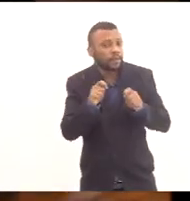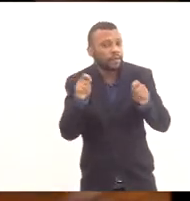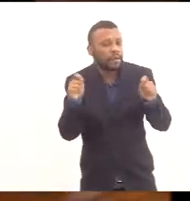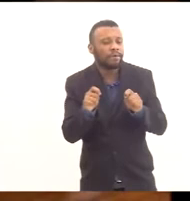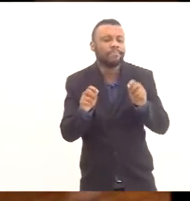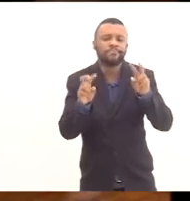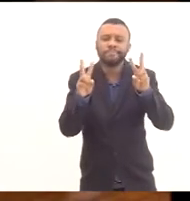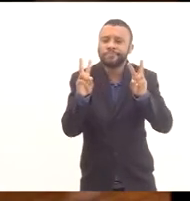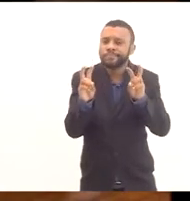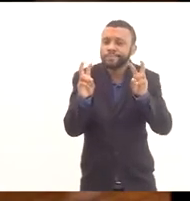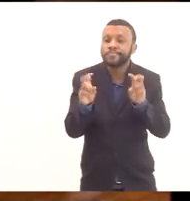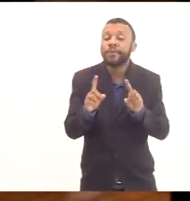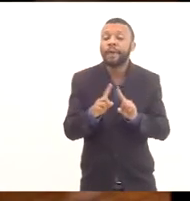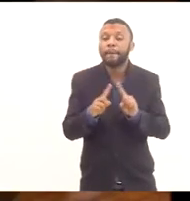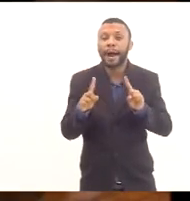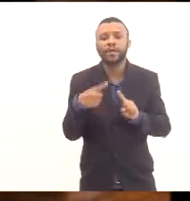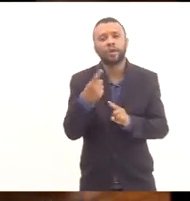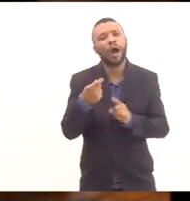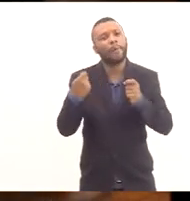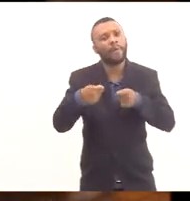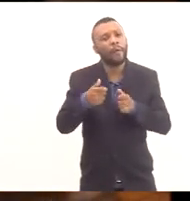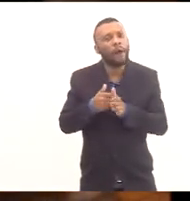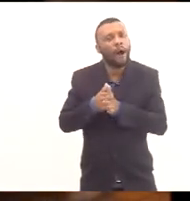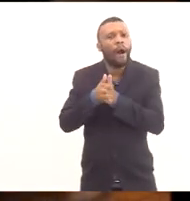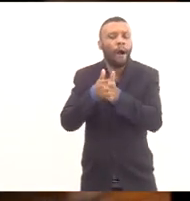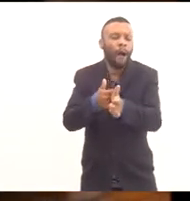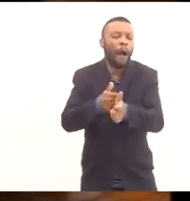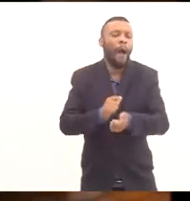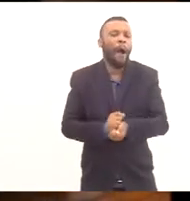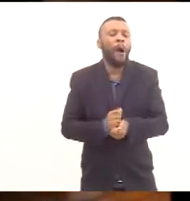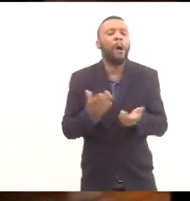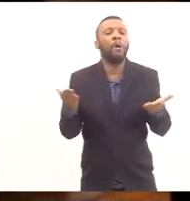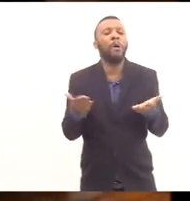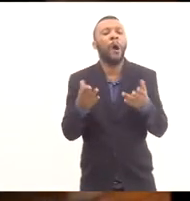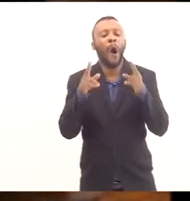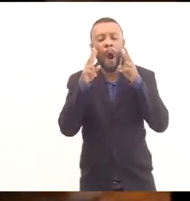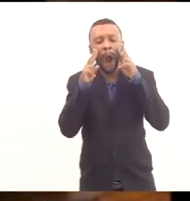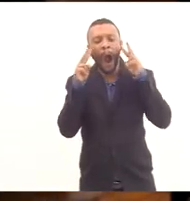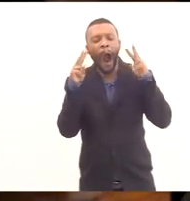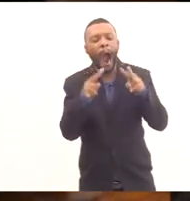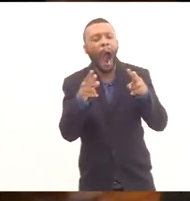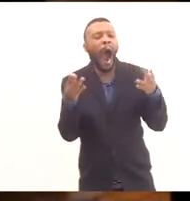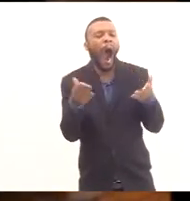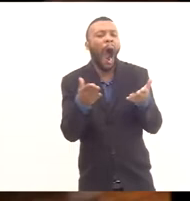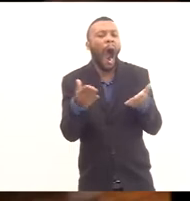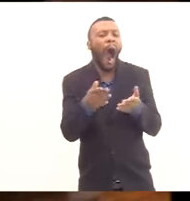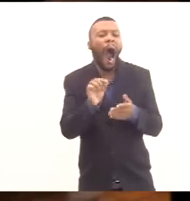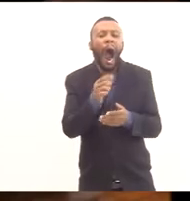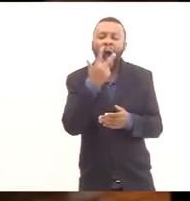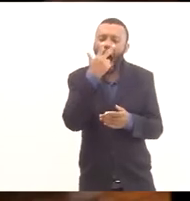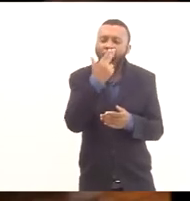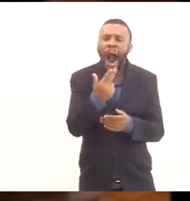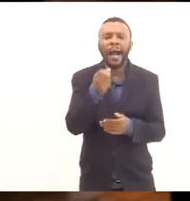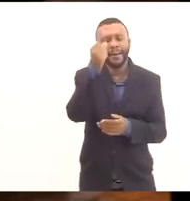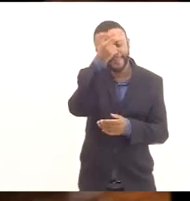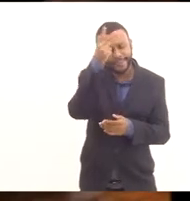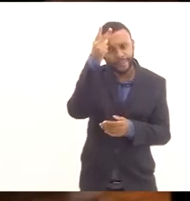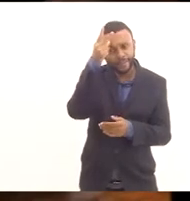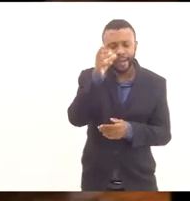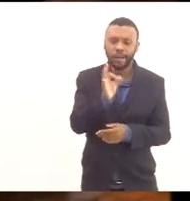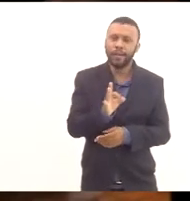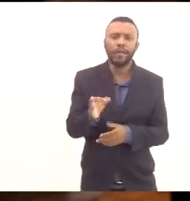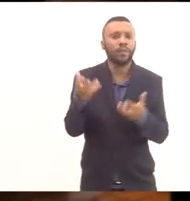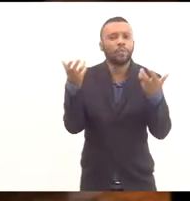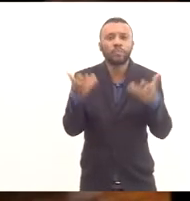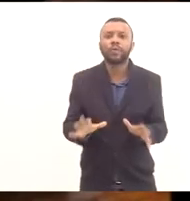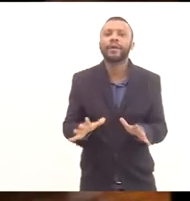aspas mas a gente precisa seguir e o que a gente vê hoje é que aparentemente a prefeitura ela não